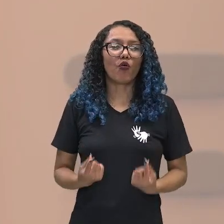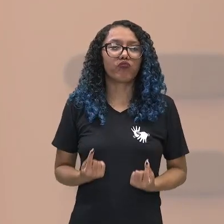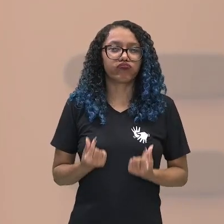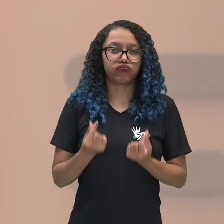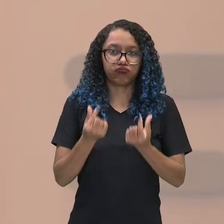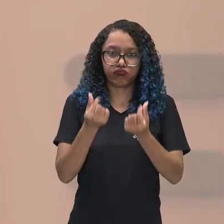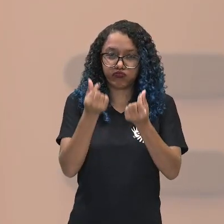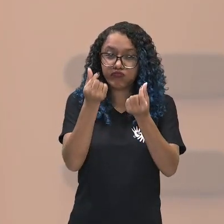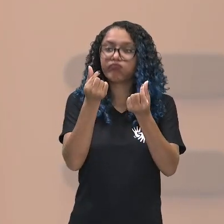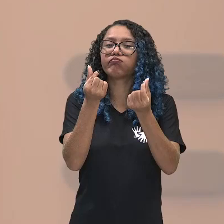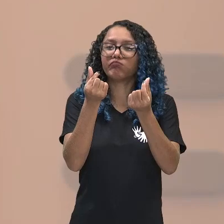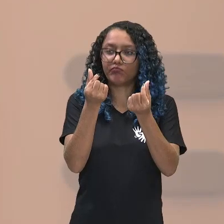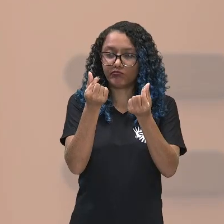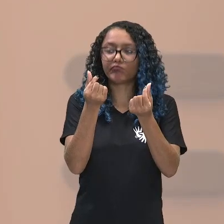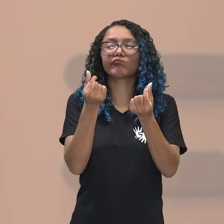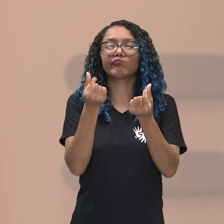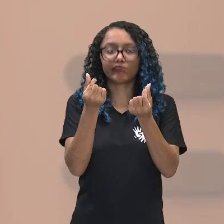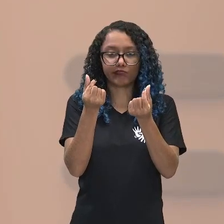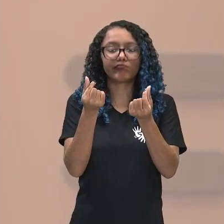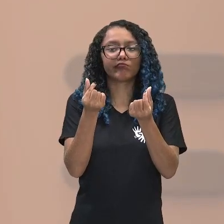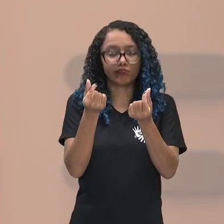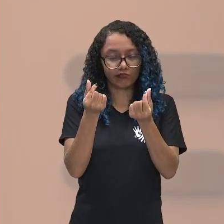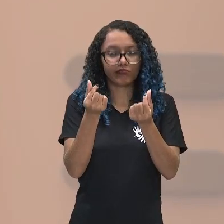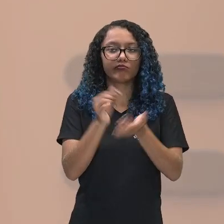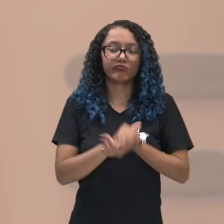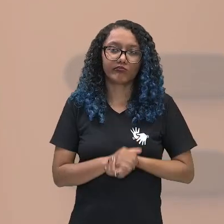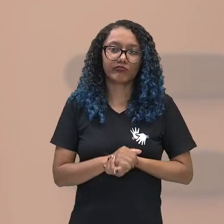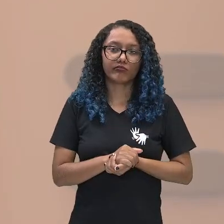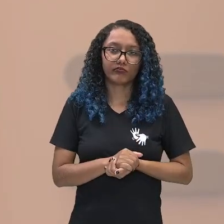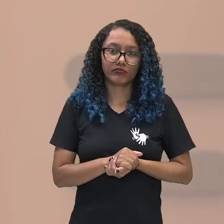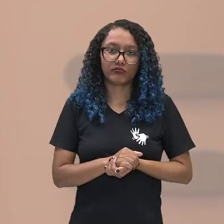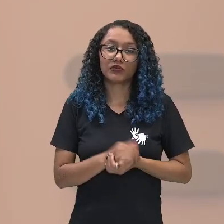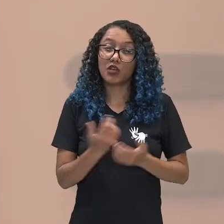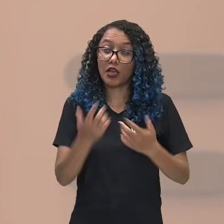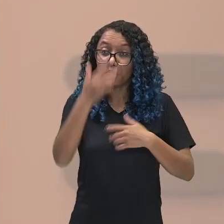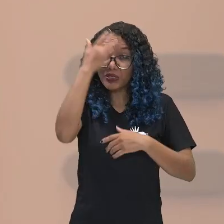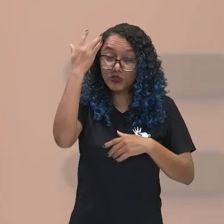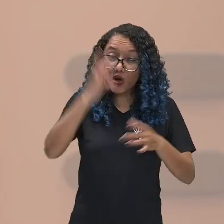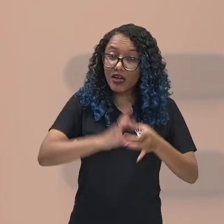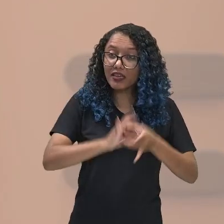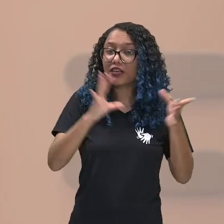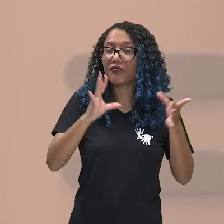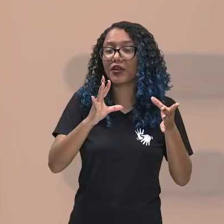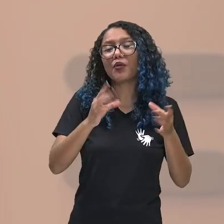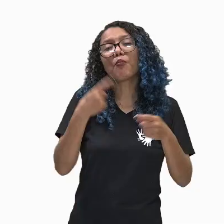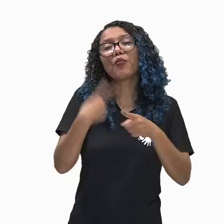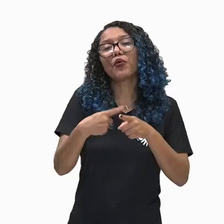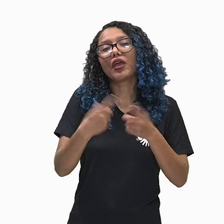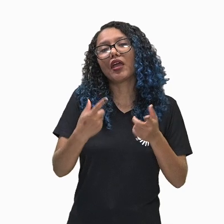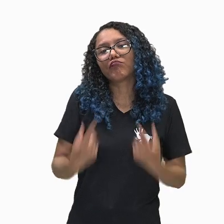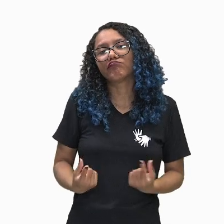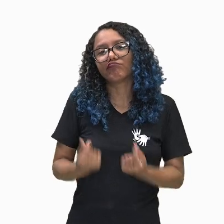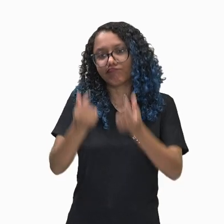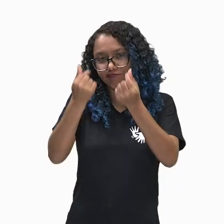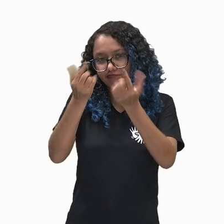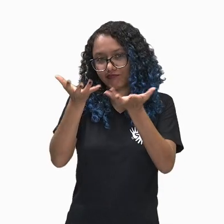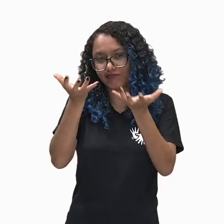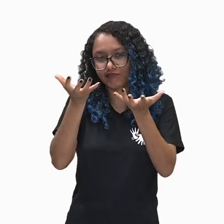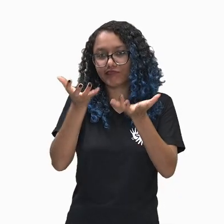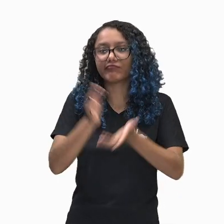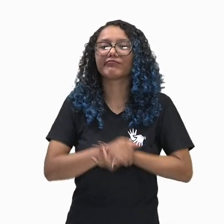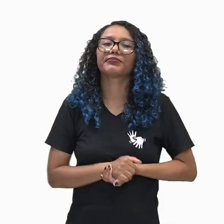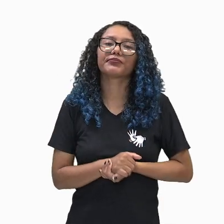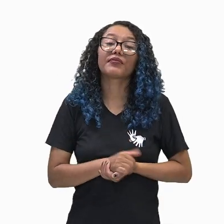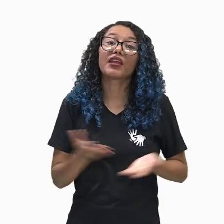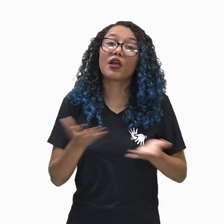ali, lucro com essa mão de obra, então, aí, liberta. Ok? Vamos então aí ver agora a pressão interna,